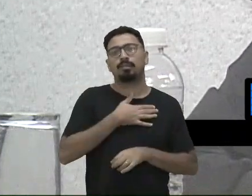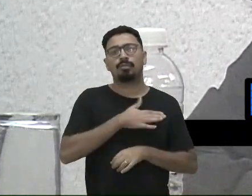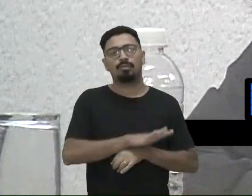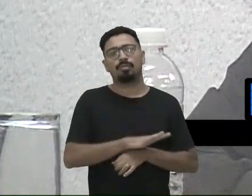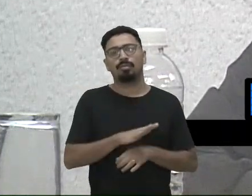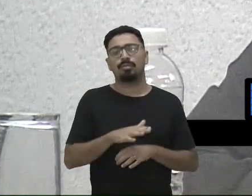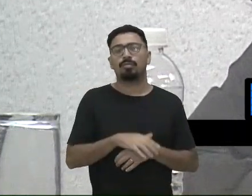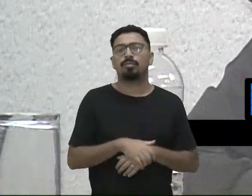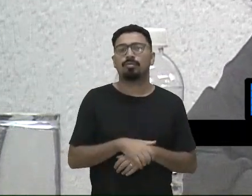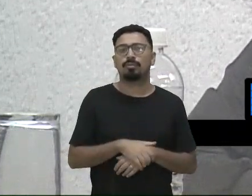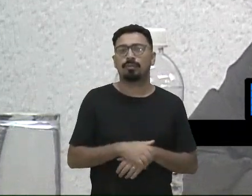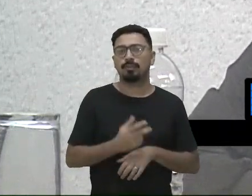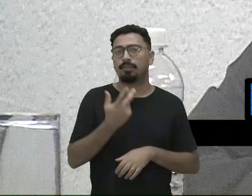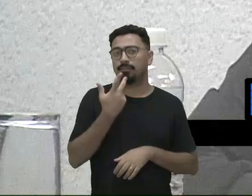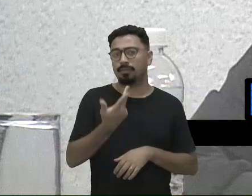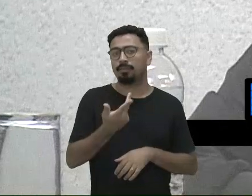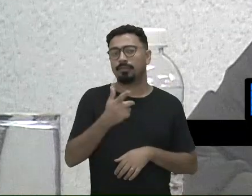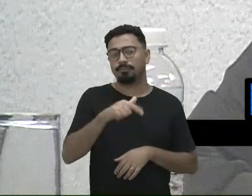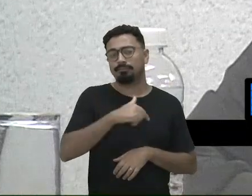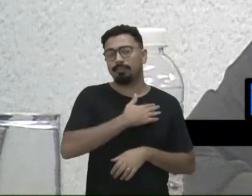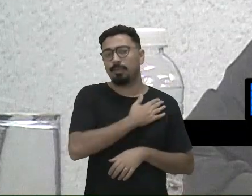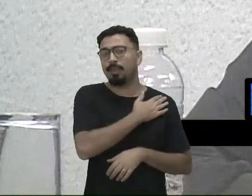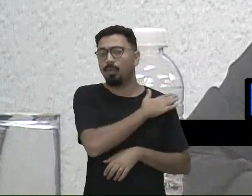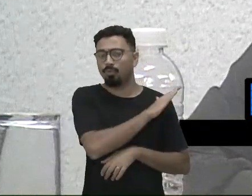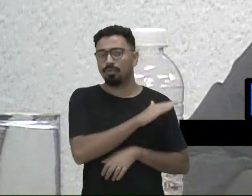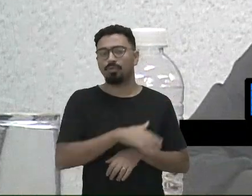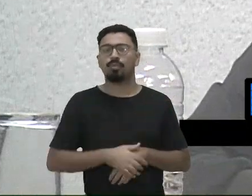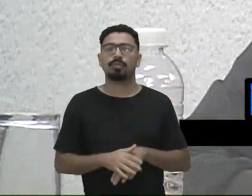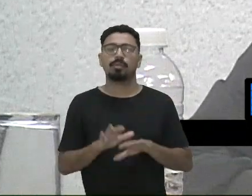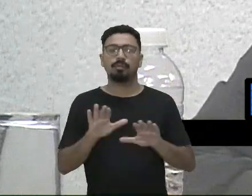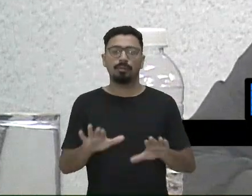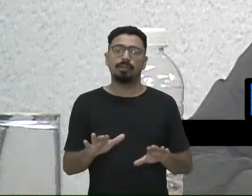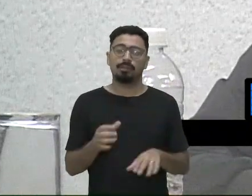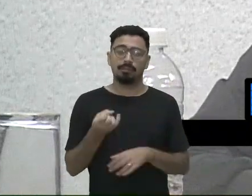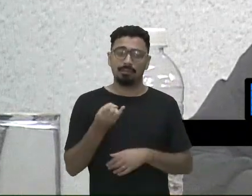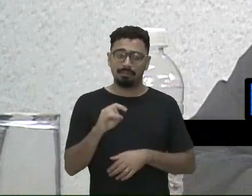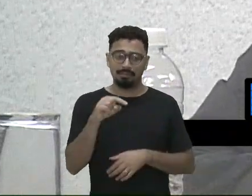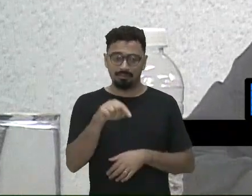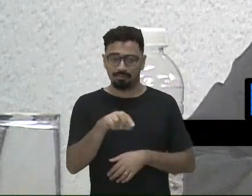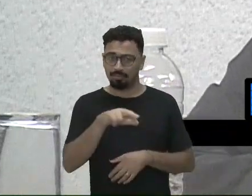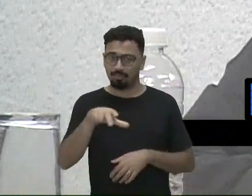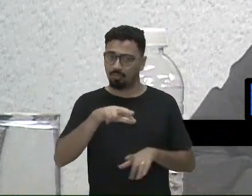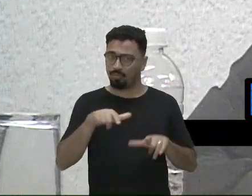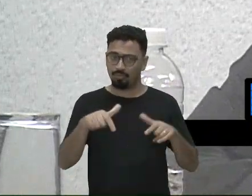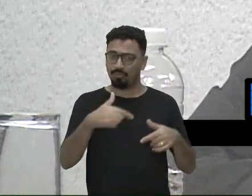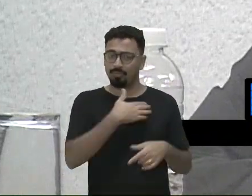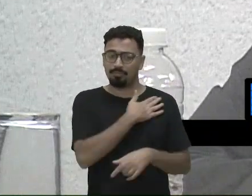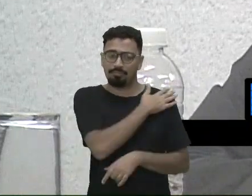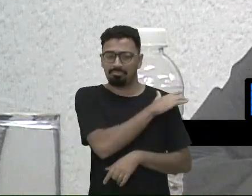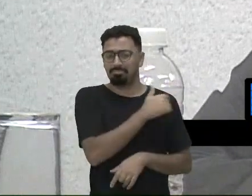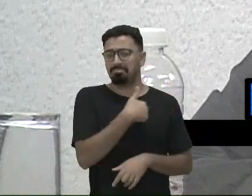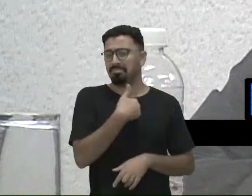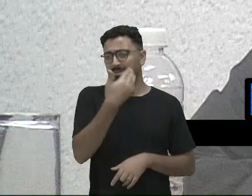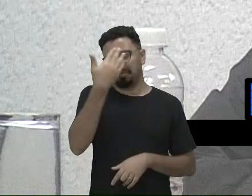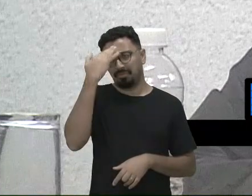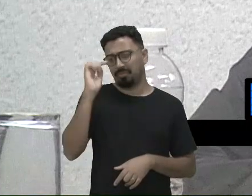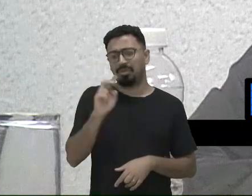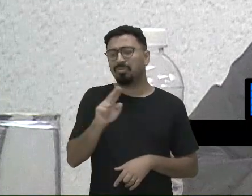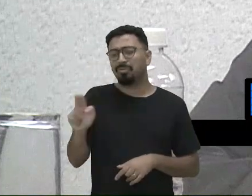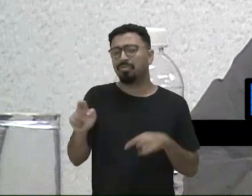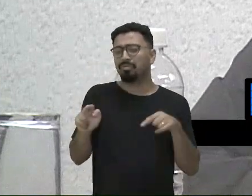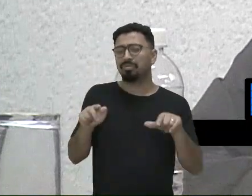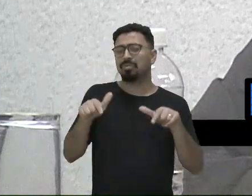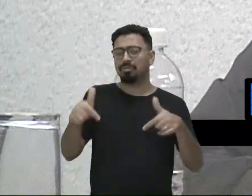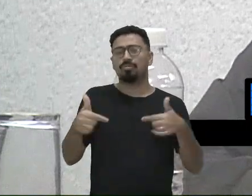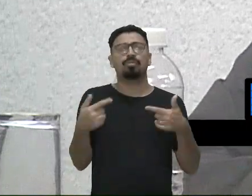é chamada de preconceituosa. Mas se essa não é uma ação preconceituosa, eu não sei chamar de outra coisa.